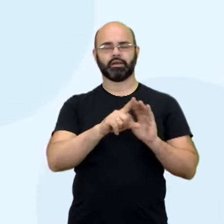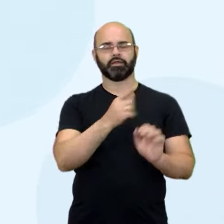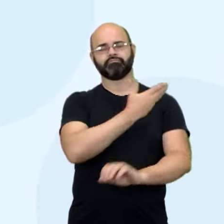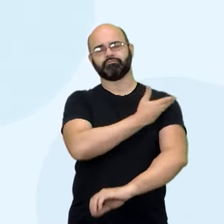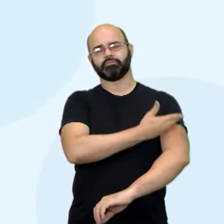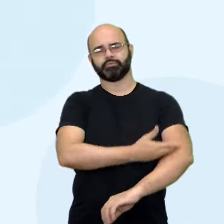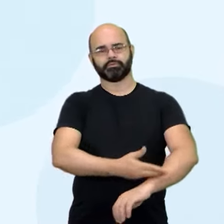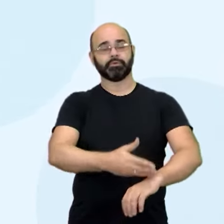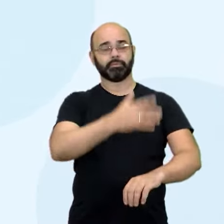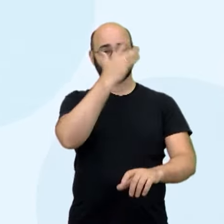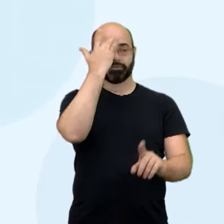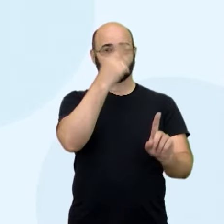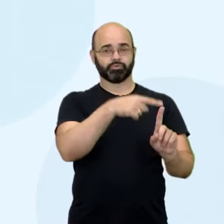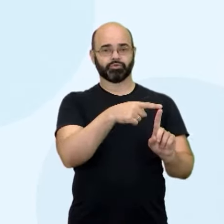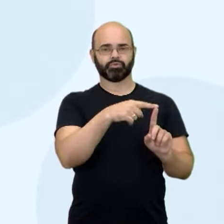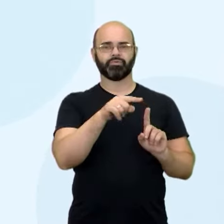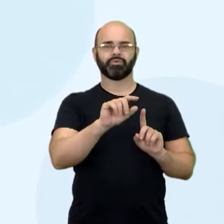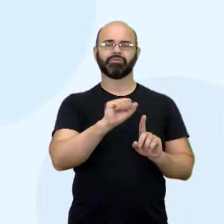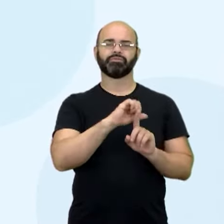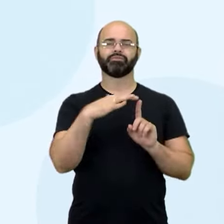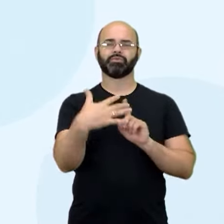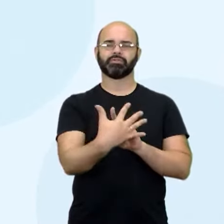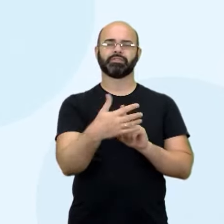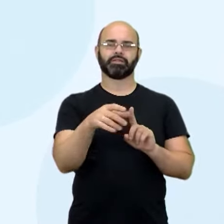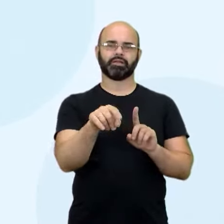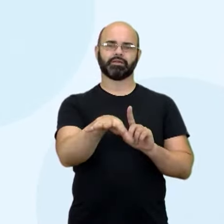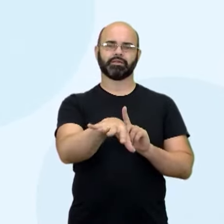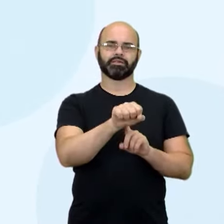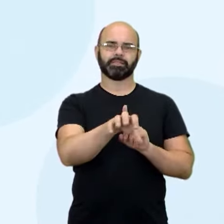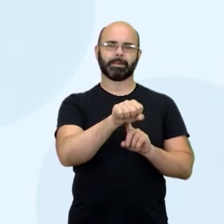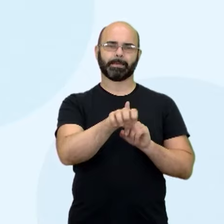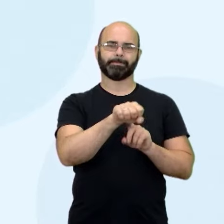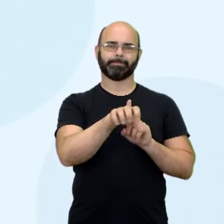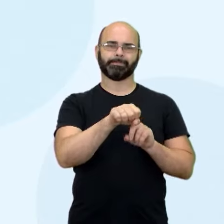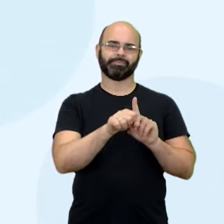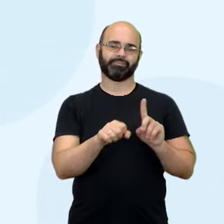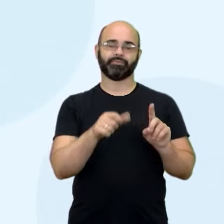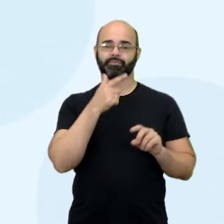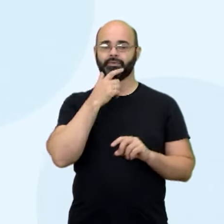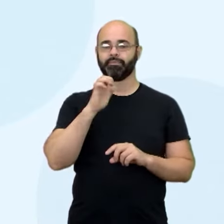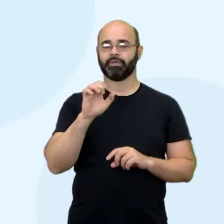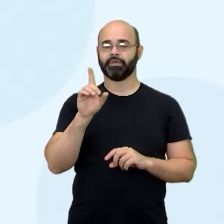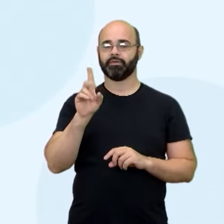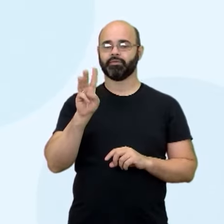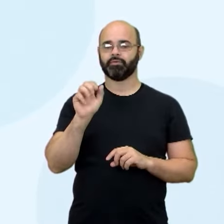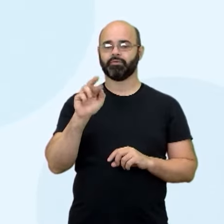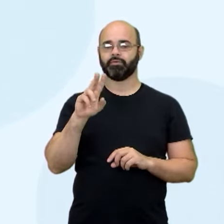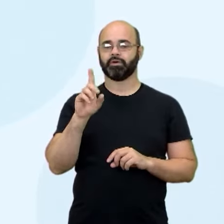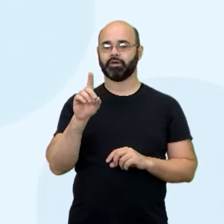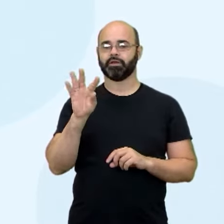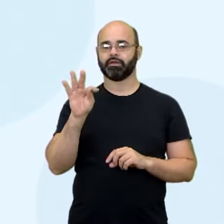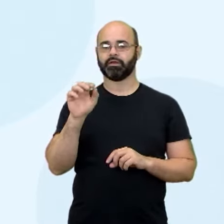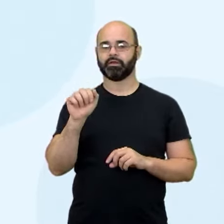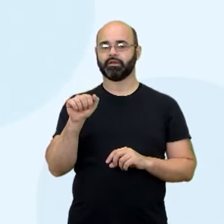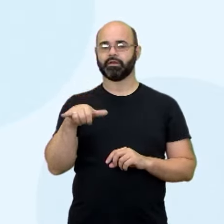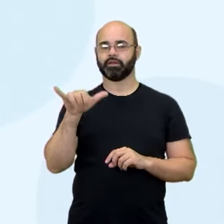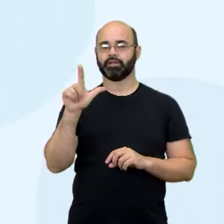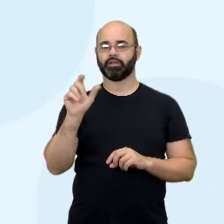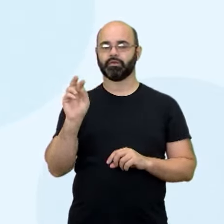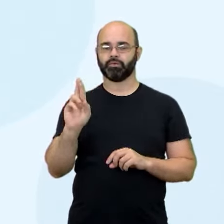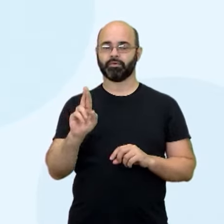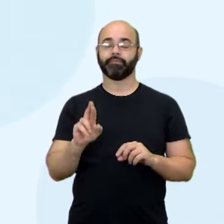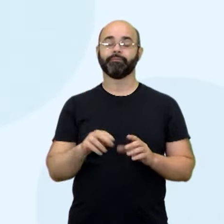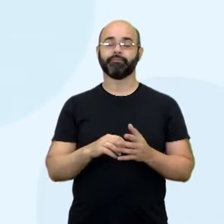pelo homem como membro da sociedade, né? Segundo Eduardo Taylor. E também manifestação cultural. Aí já ajuda aí na